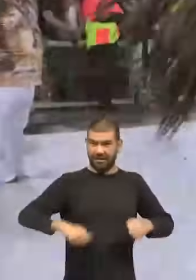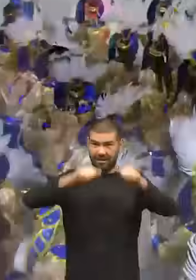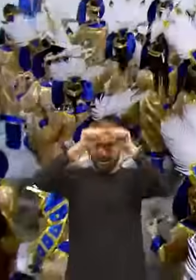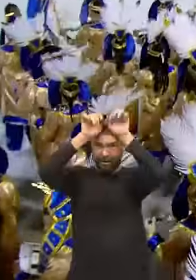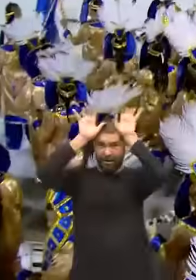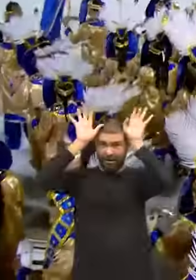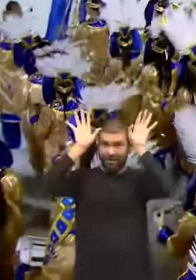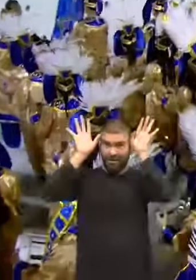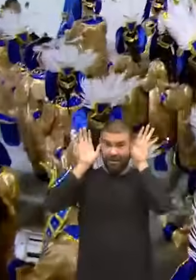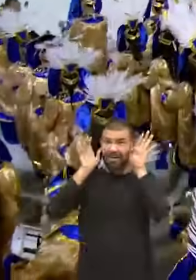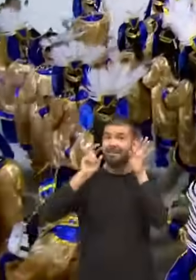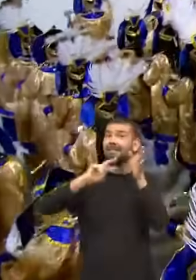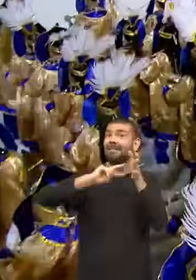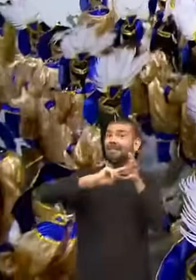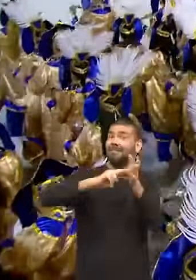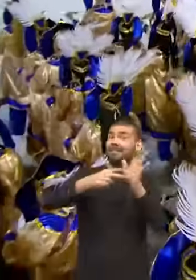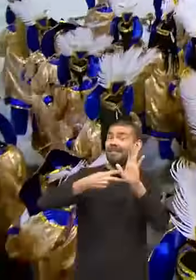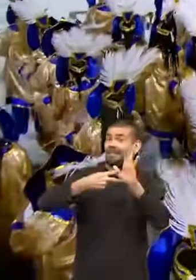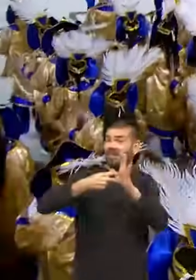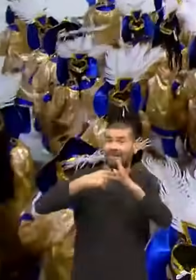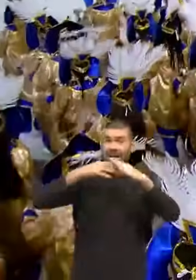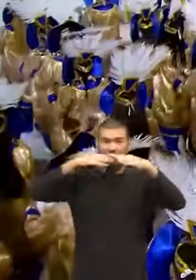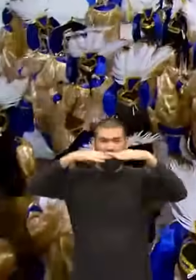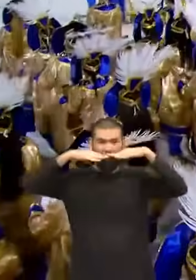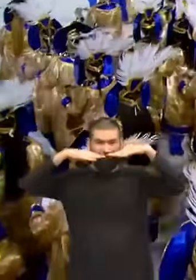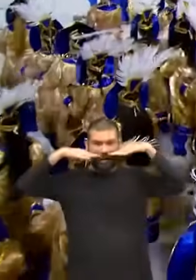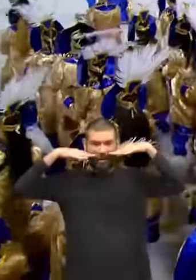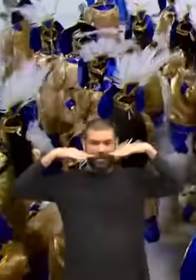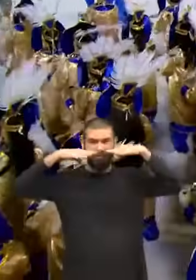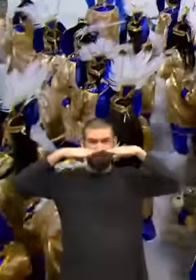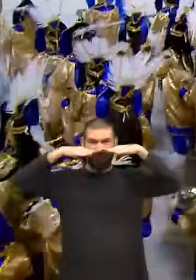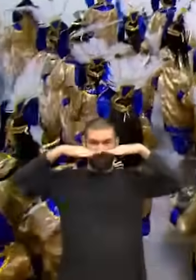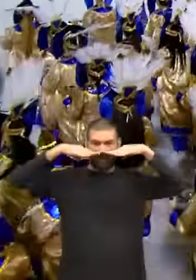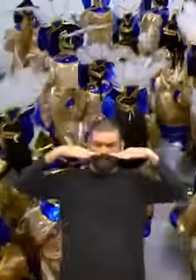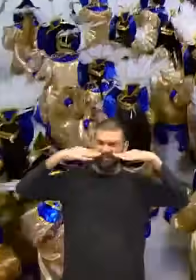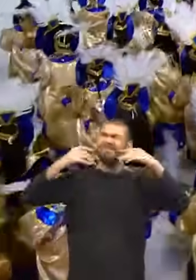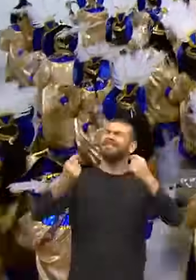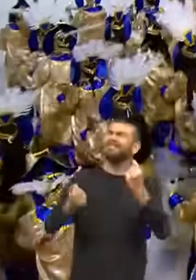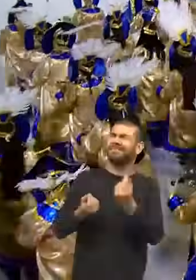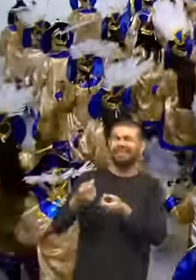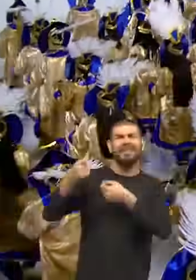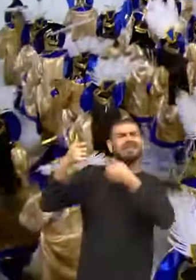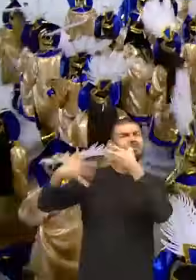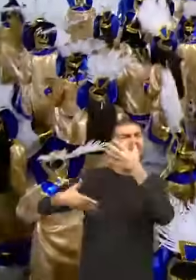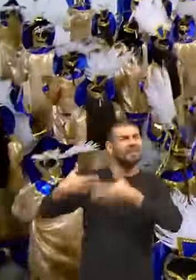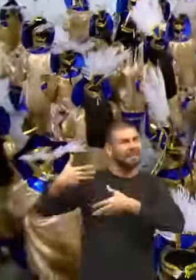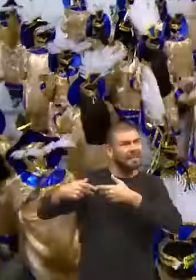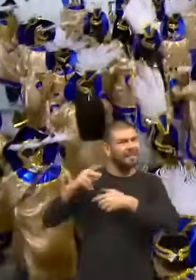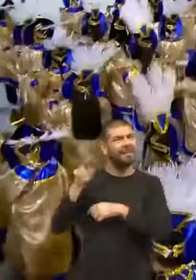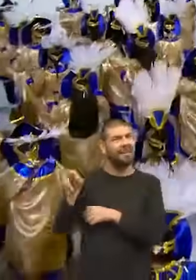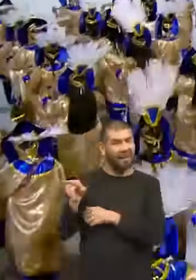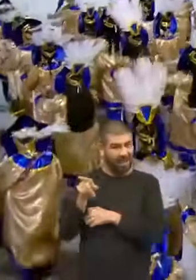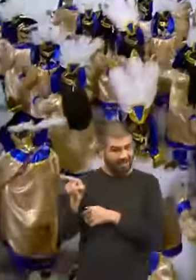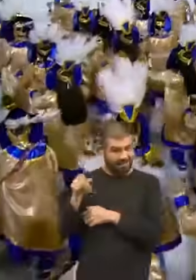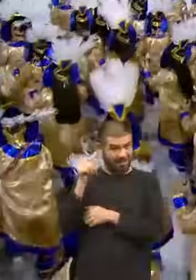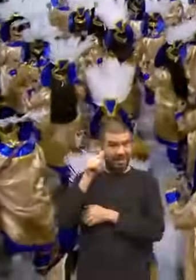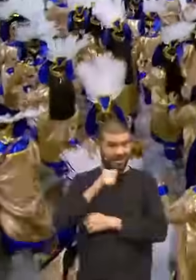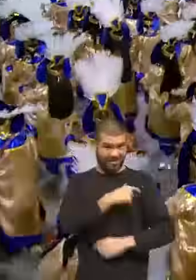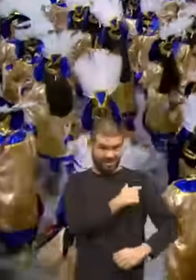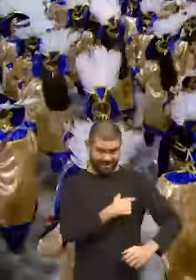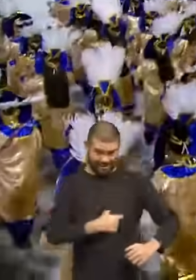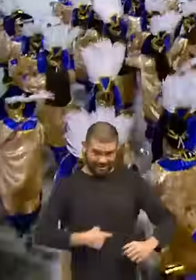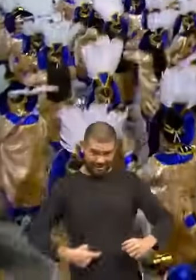a Cleópatra. Quer falar um pouquinho dela, Alessandra? Sim, sim. Como vocês sabem, né, a nossa rainha